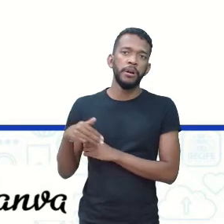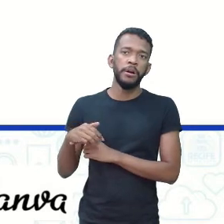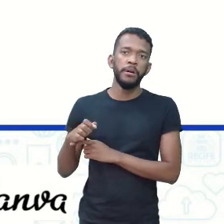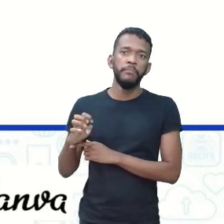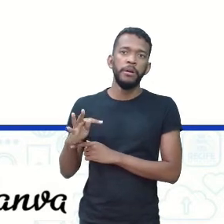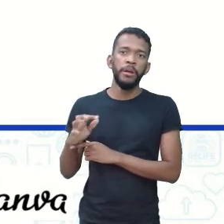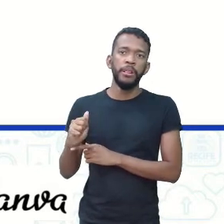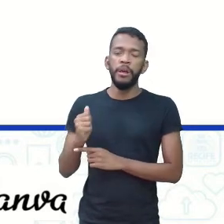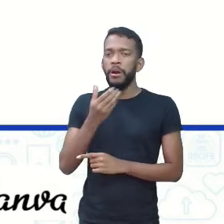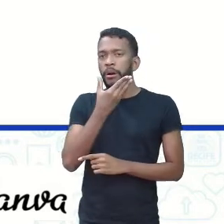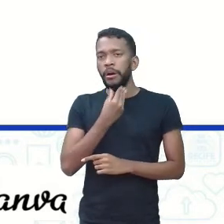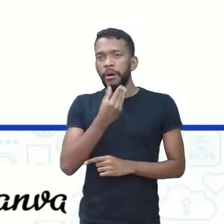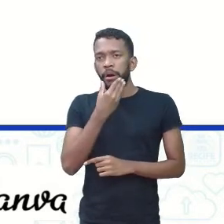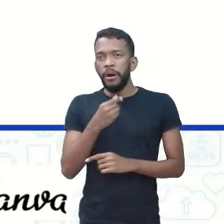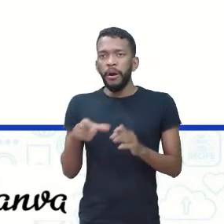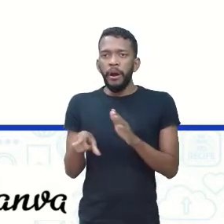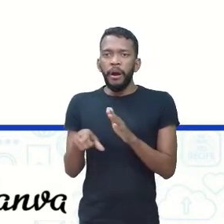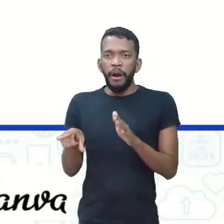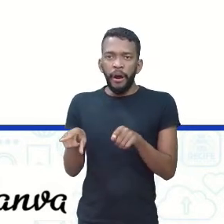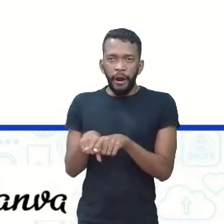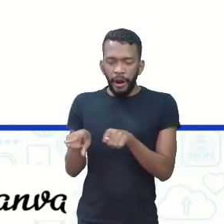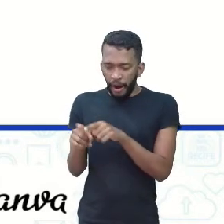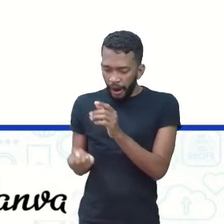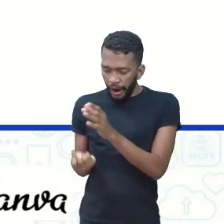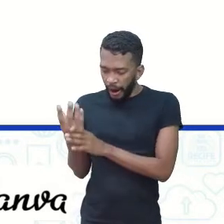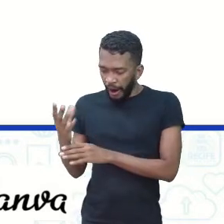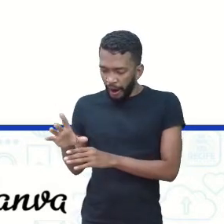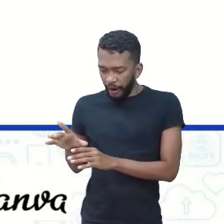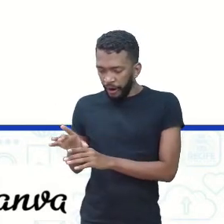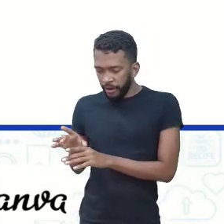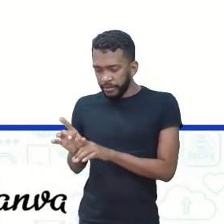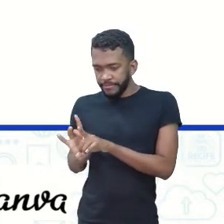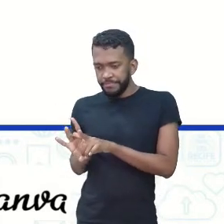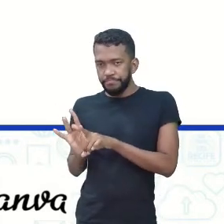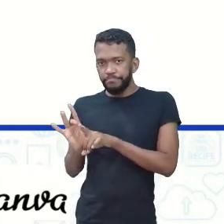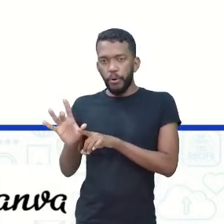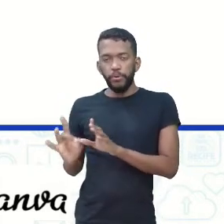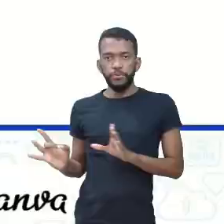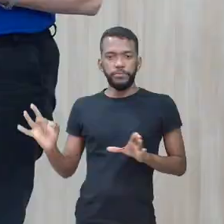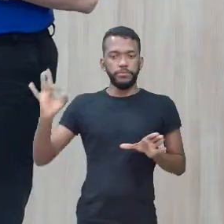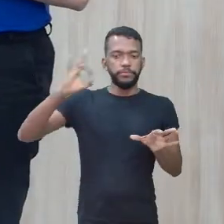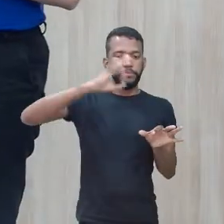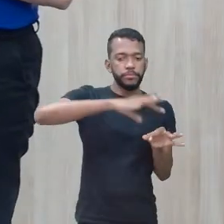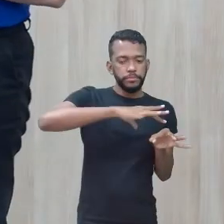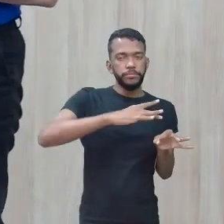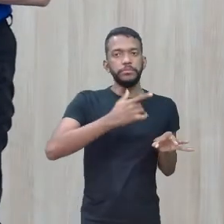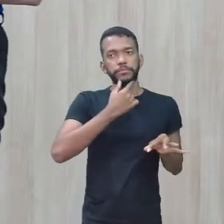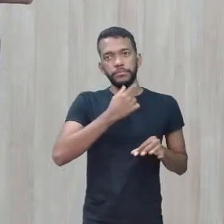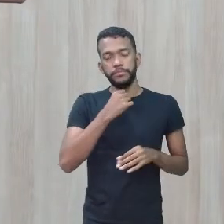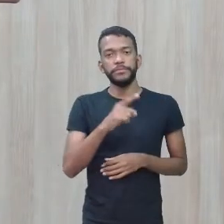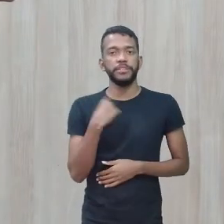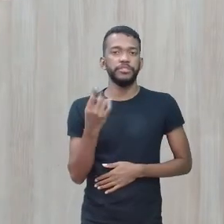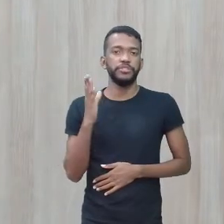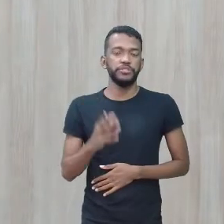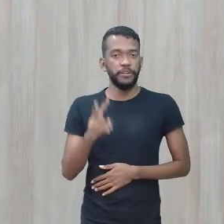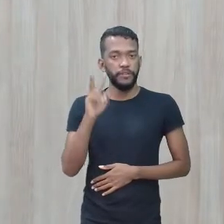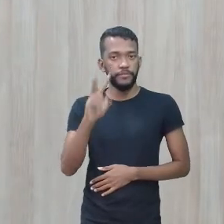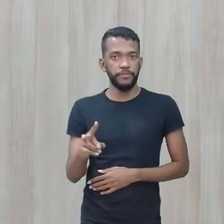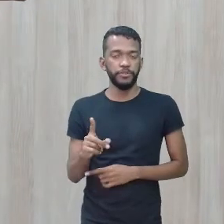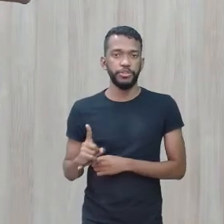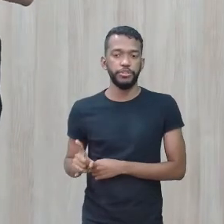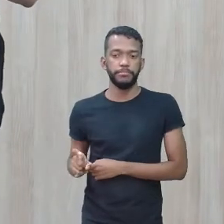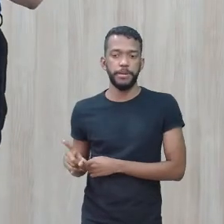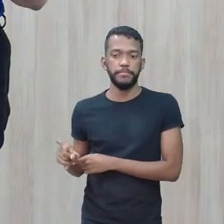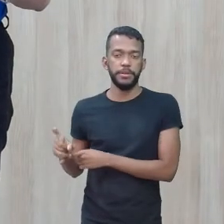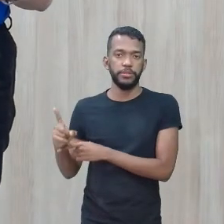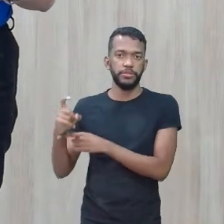e depositá-lo no interior da mulher. Em aulas anteriores nós vimos que o espermatozoide ele é